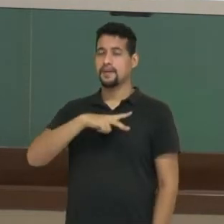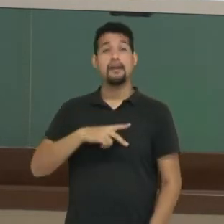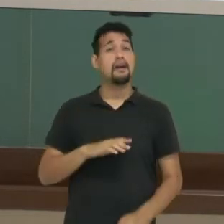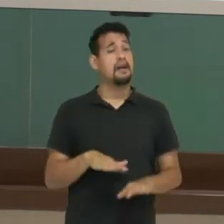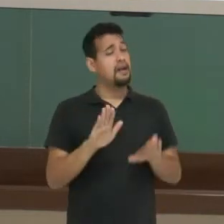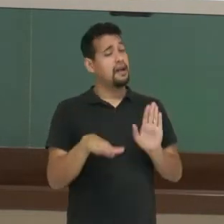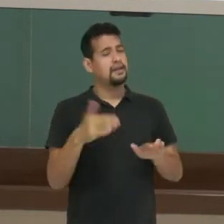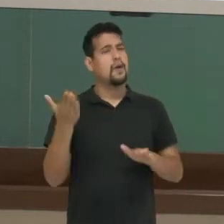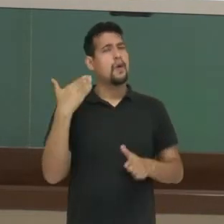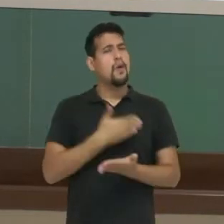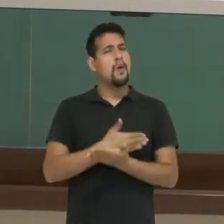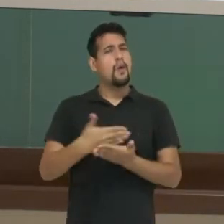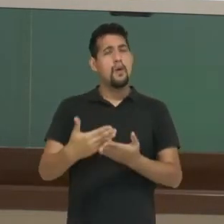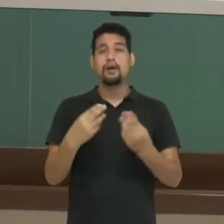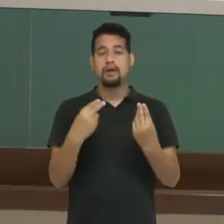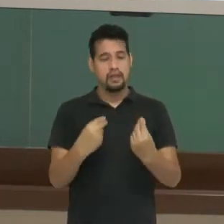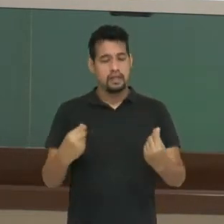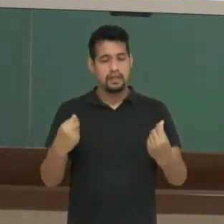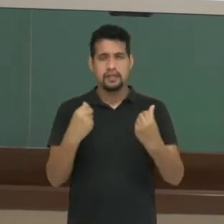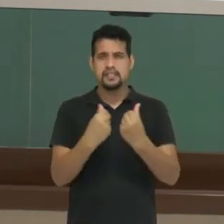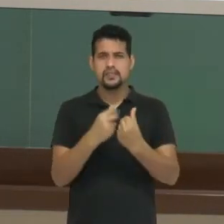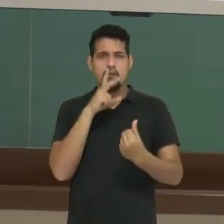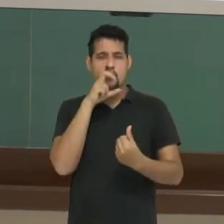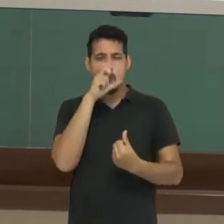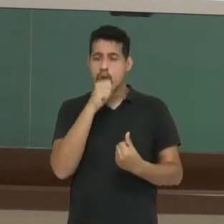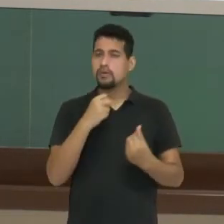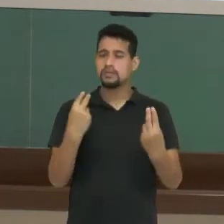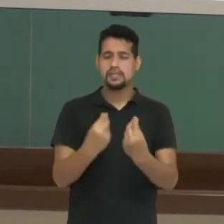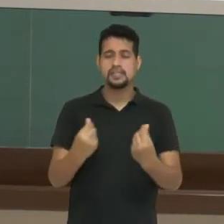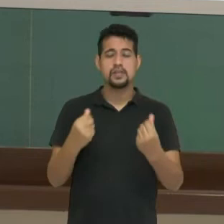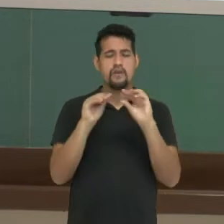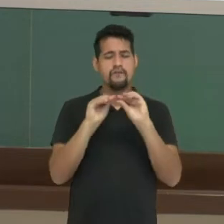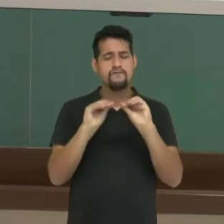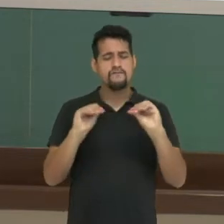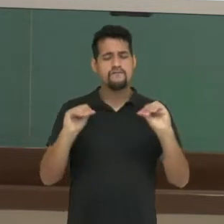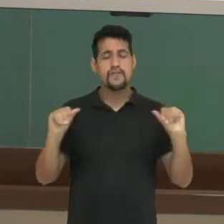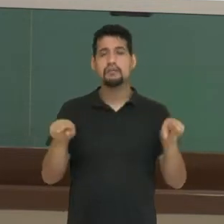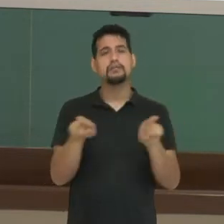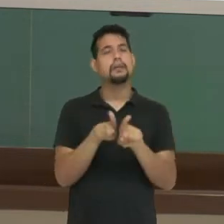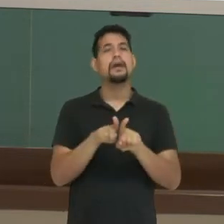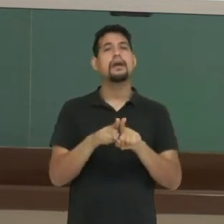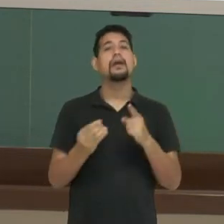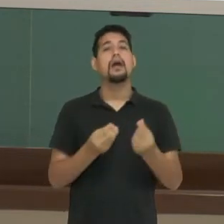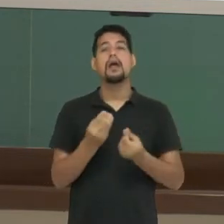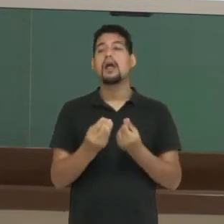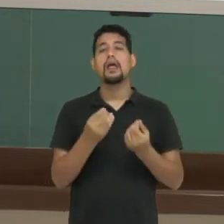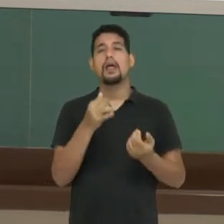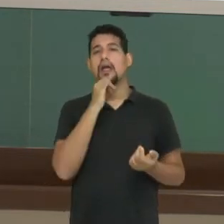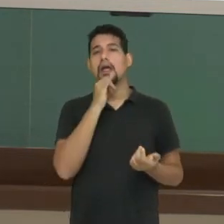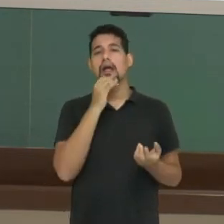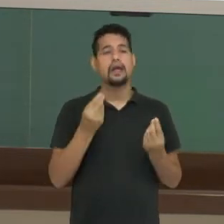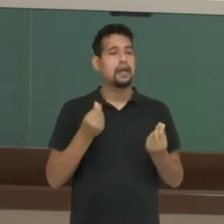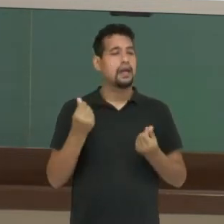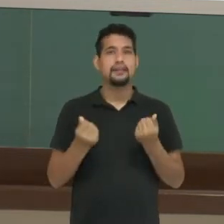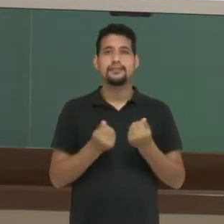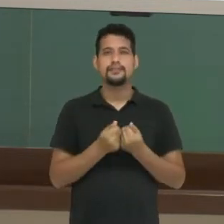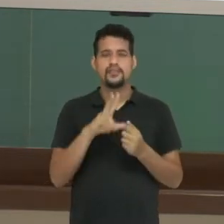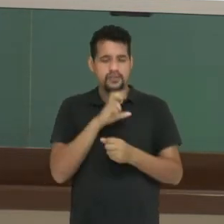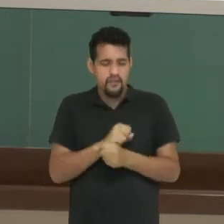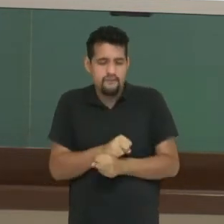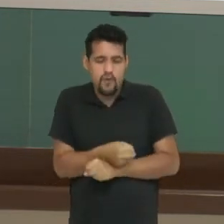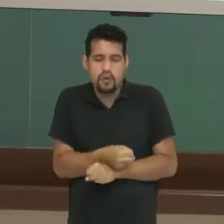a origem do tecido, se é um tecido mais grosso, se é um tecido mais fino, se é um combate de